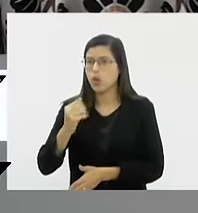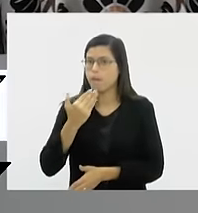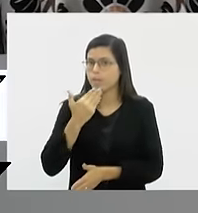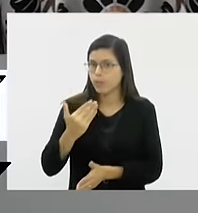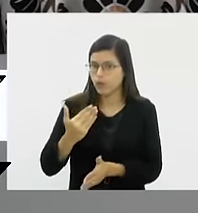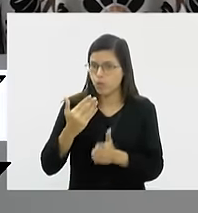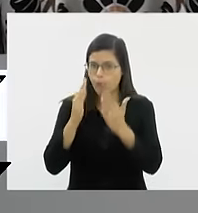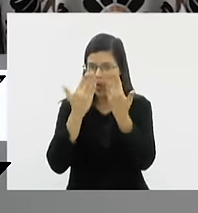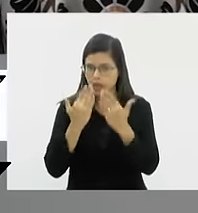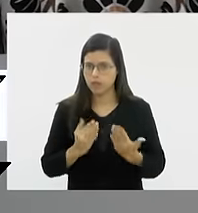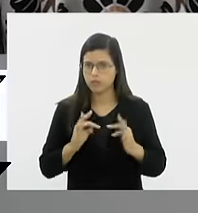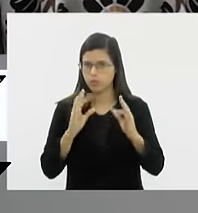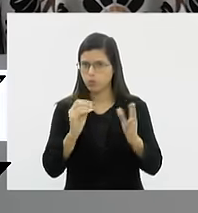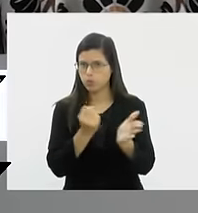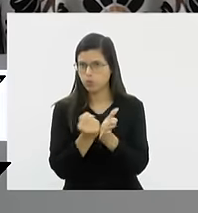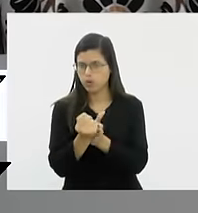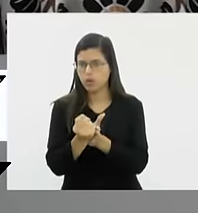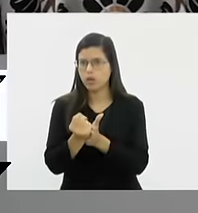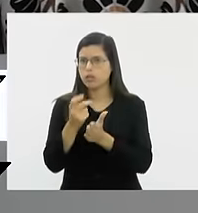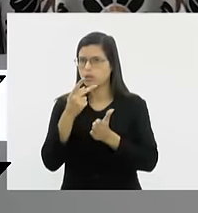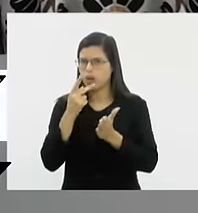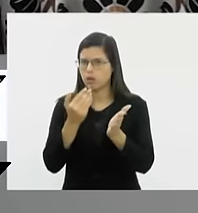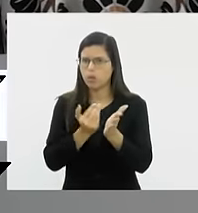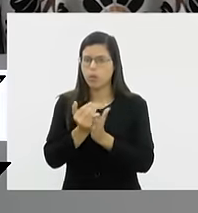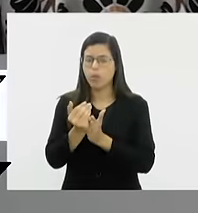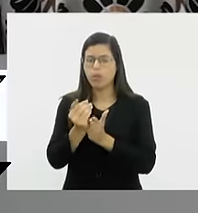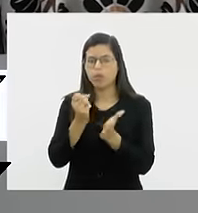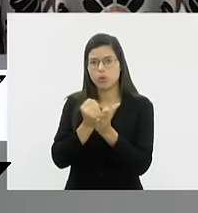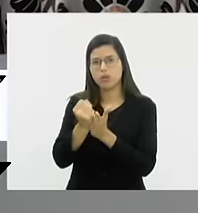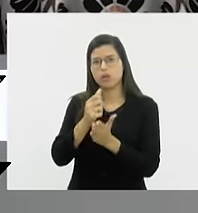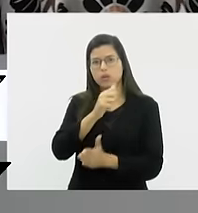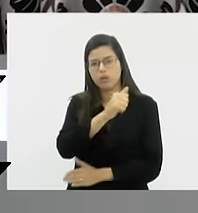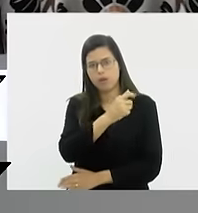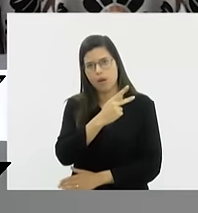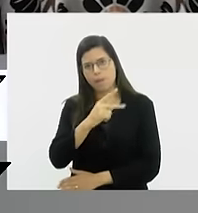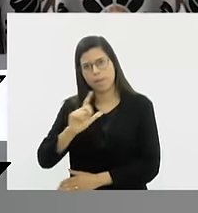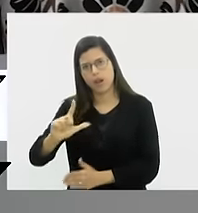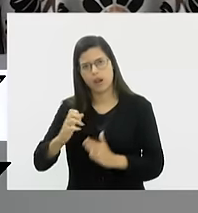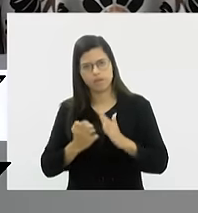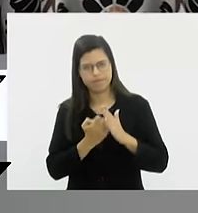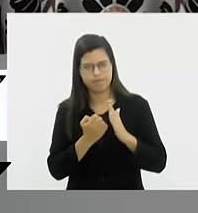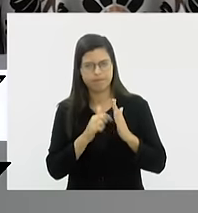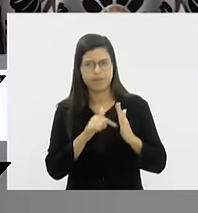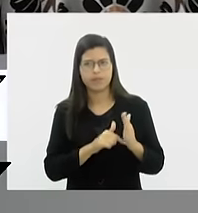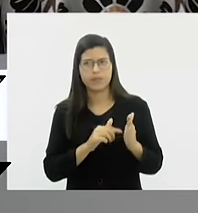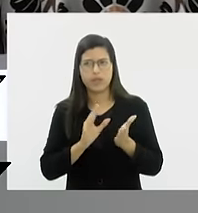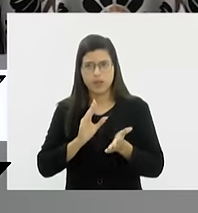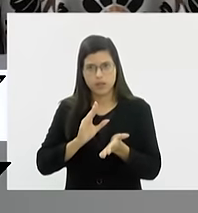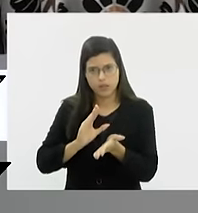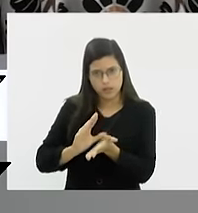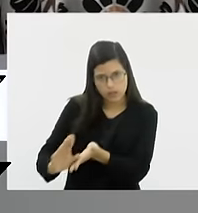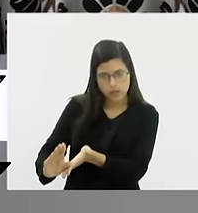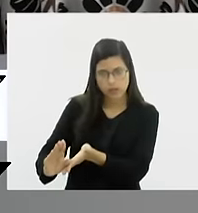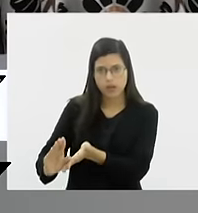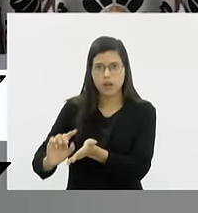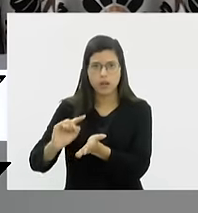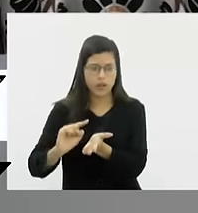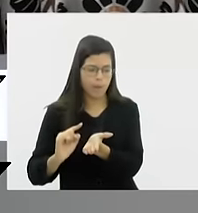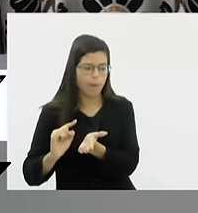contratos. Como falei no início, o contrato com a APL... ela recebia o recurso e depois repassava o